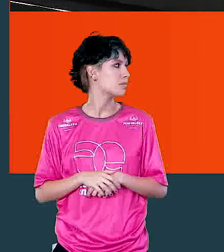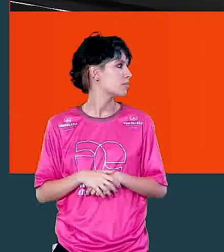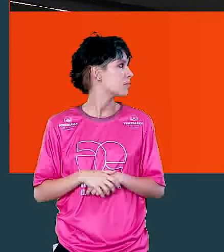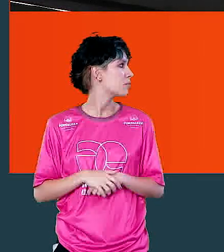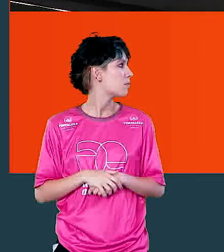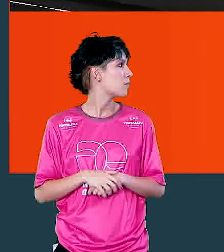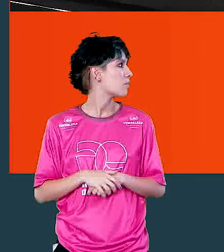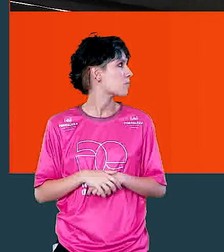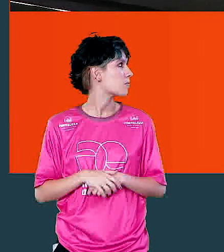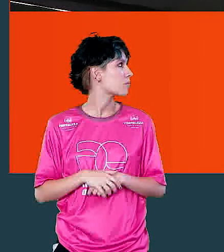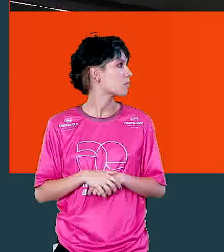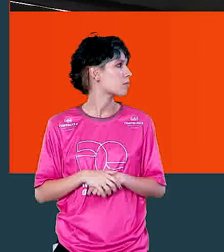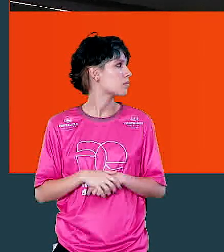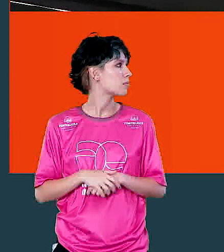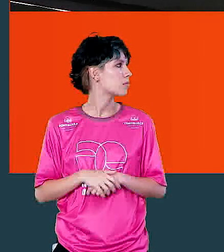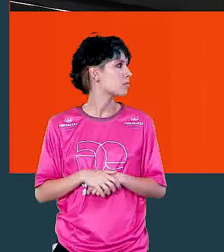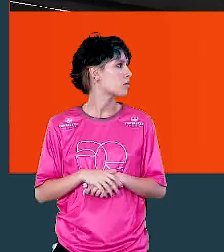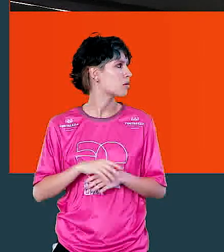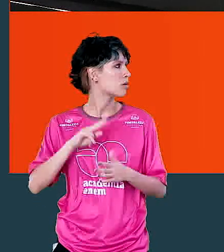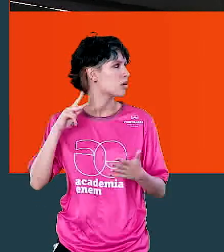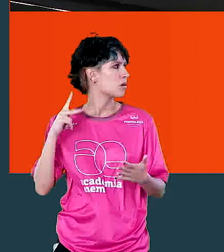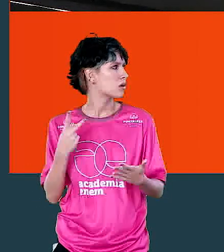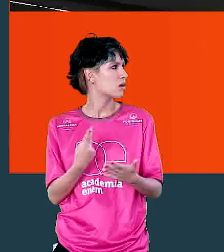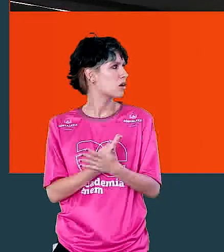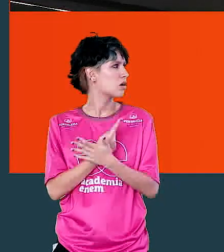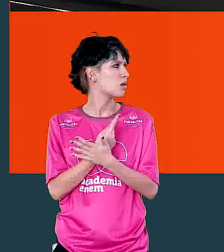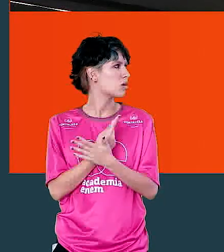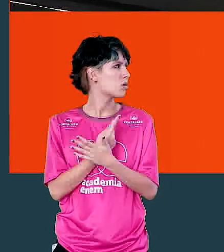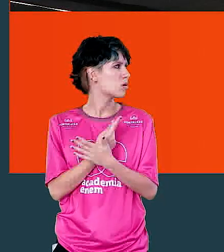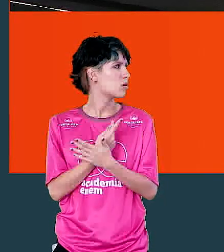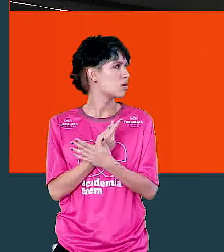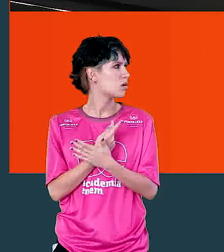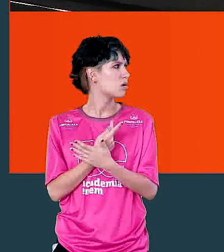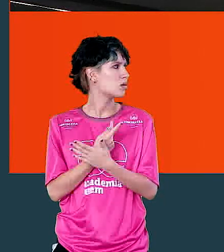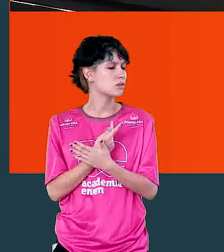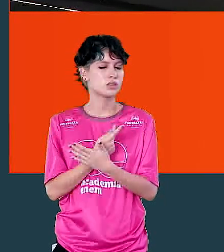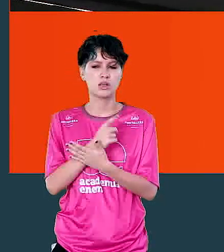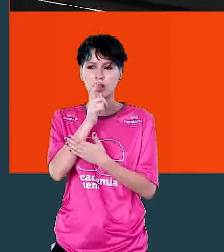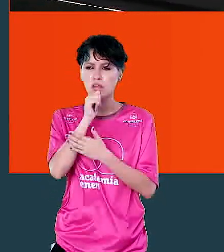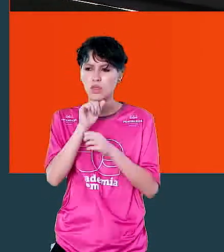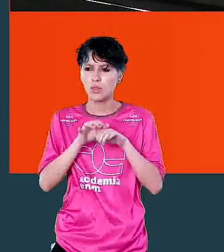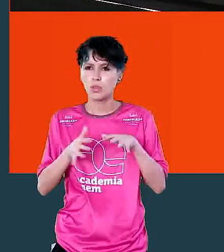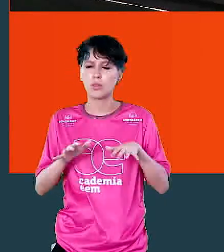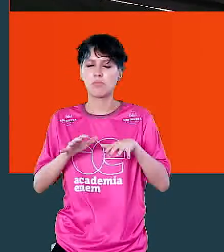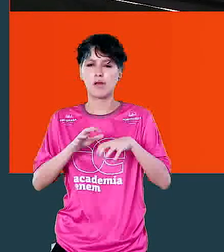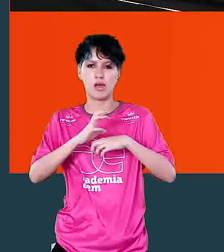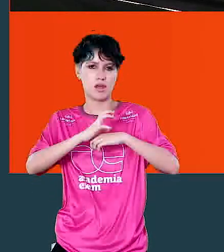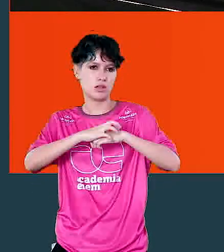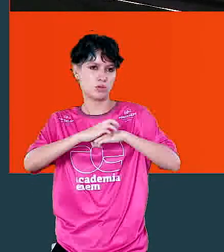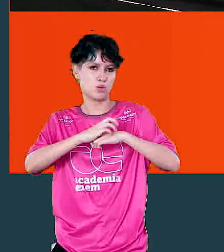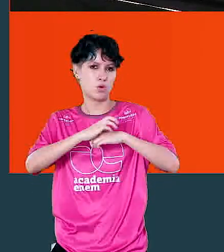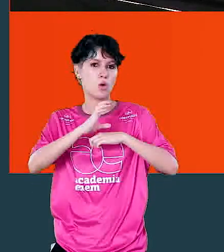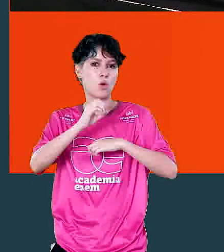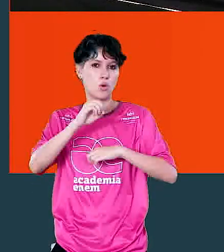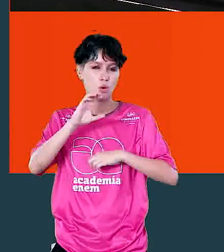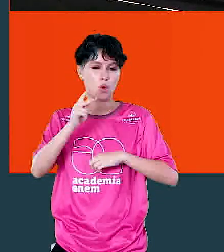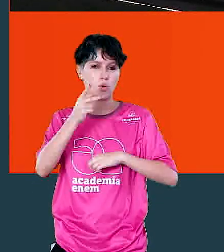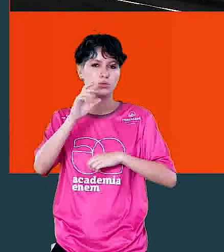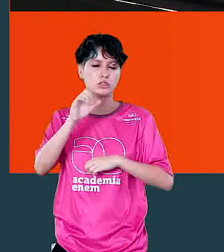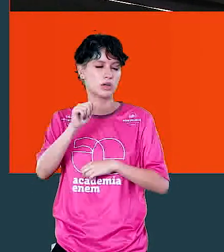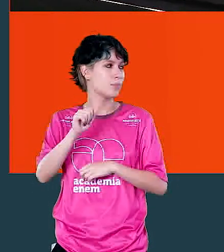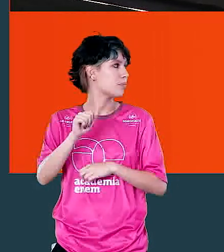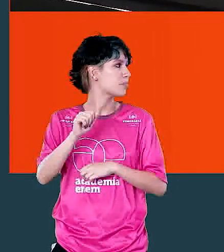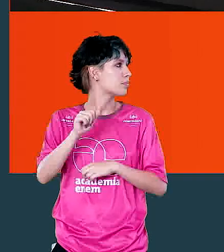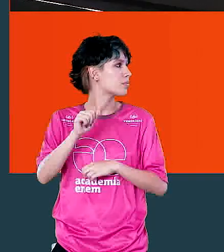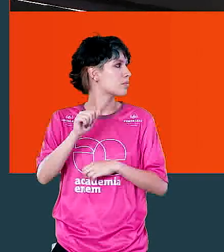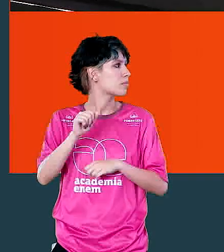de moluscos e a morte de corais. Nessa letra B, puxa uma setinha, por favor. Puxa uma setinha.